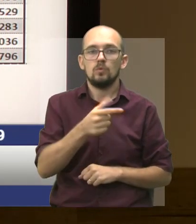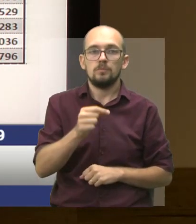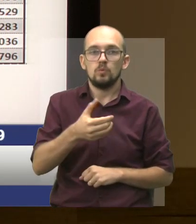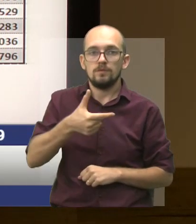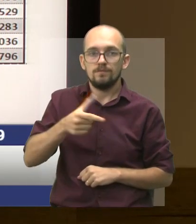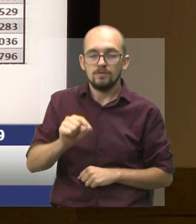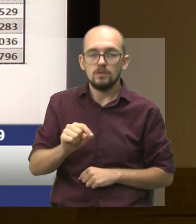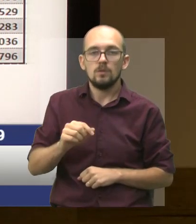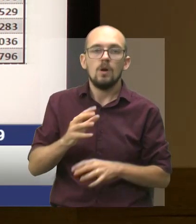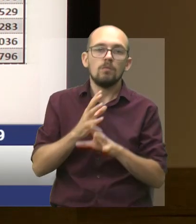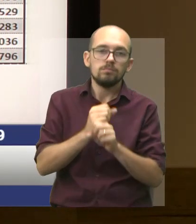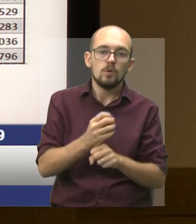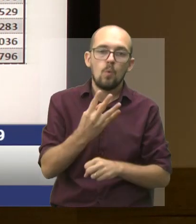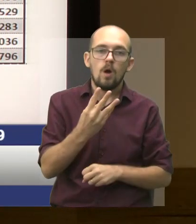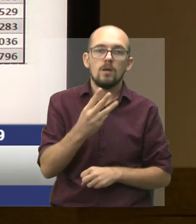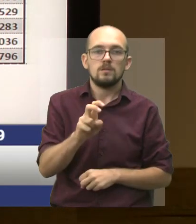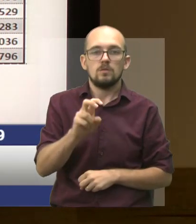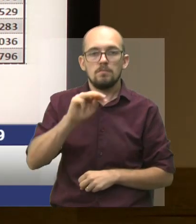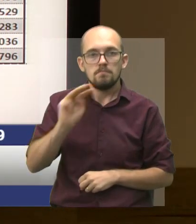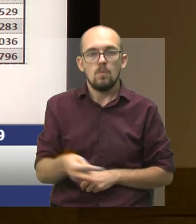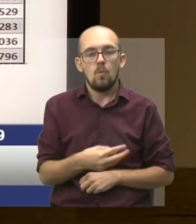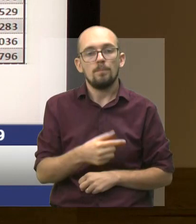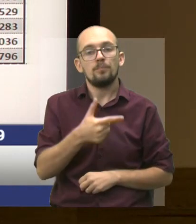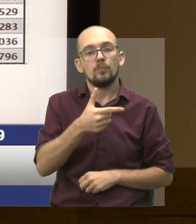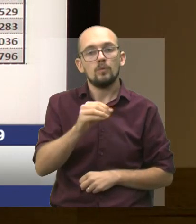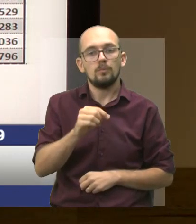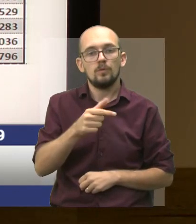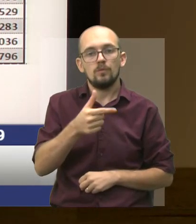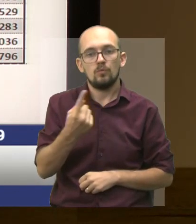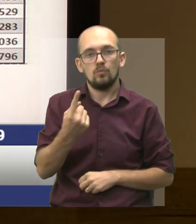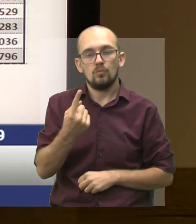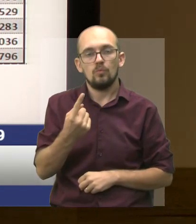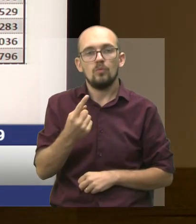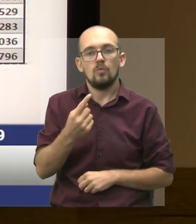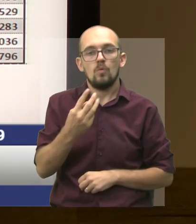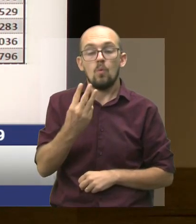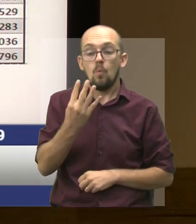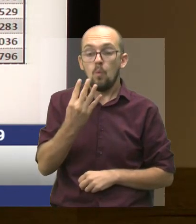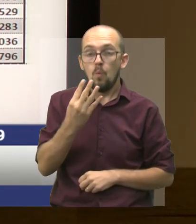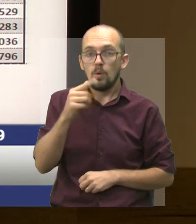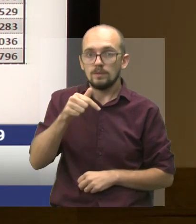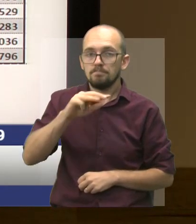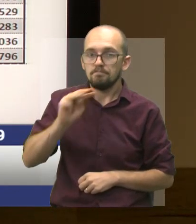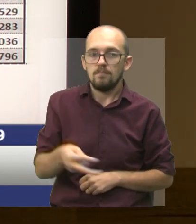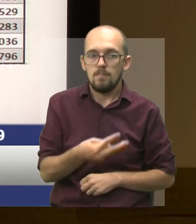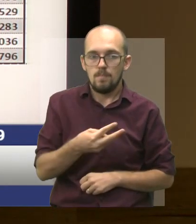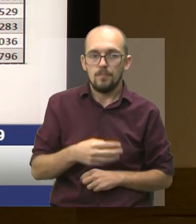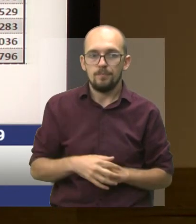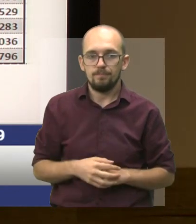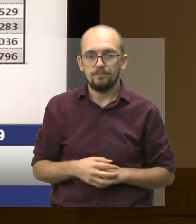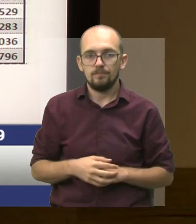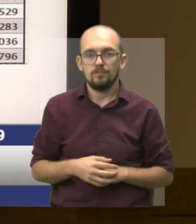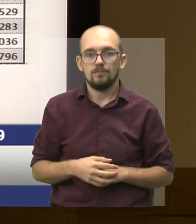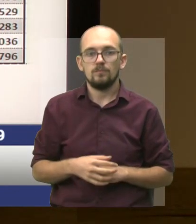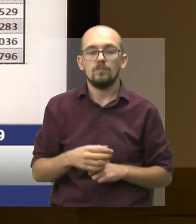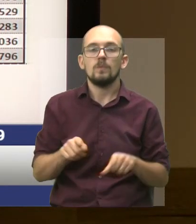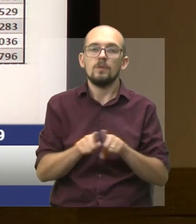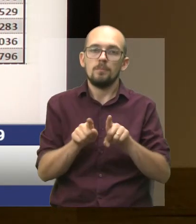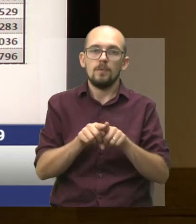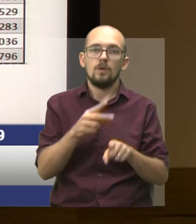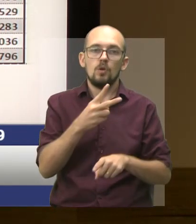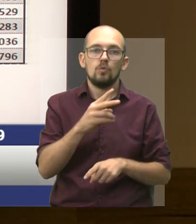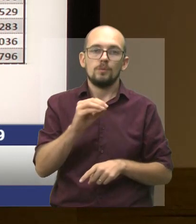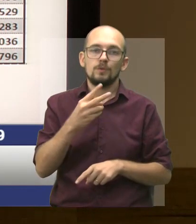milhões, 2021, 47 milhões, e IPTU, e 2021 também, os